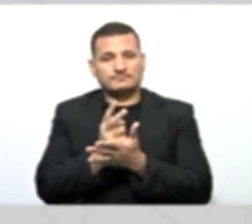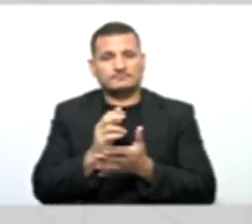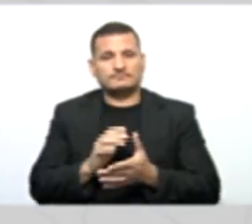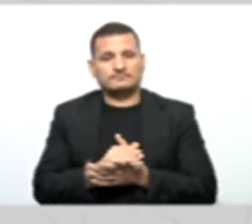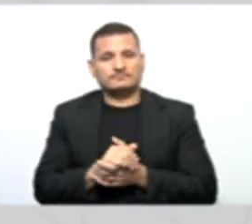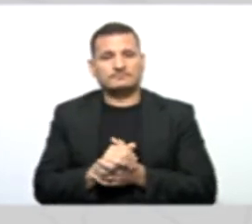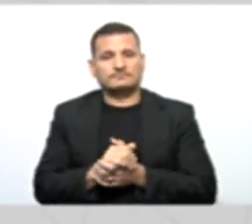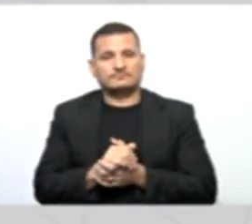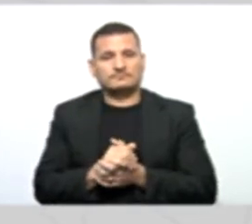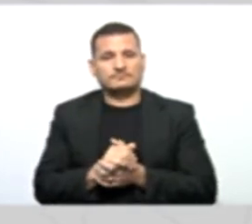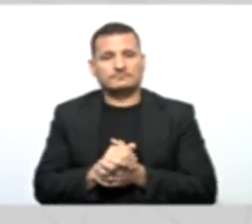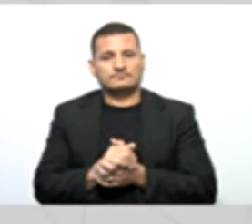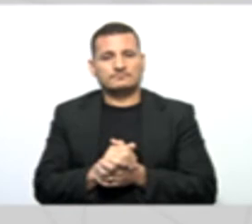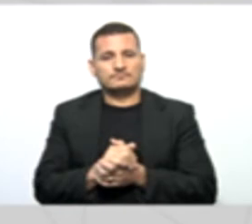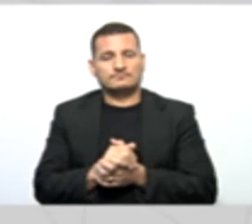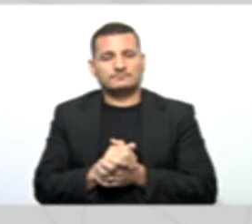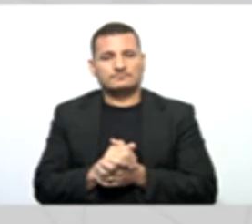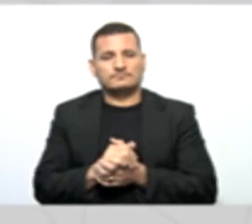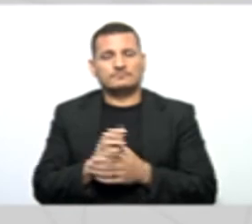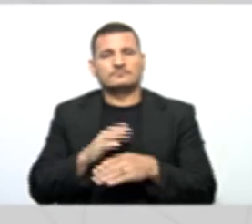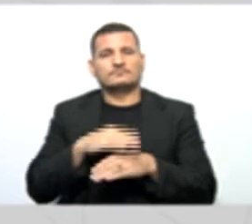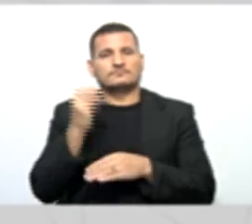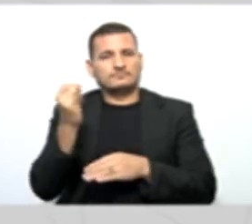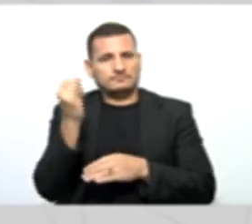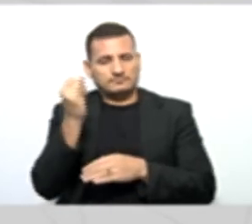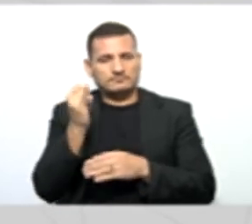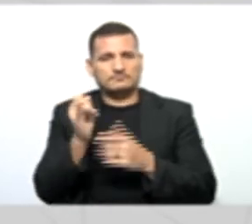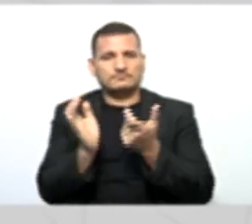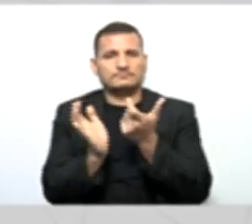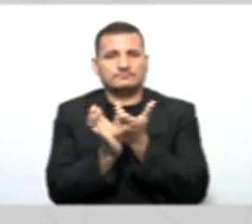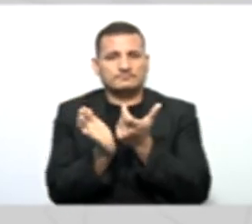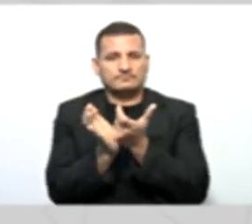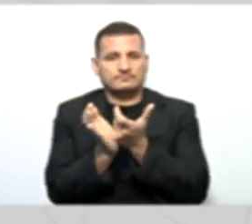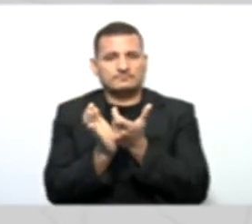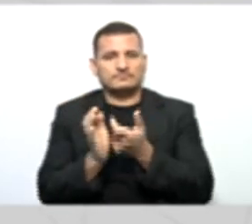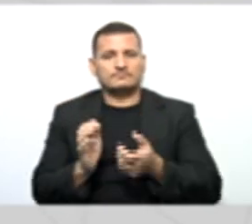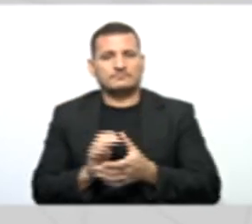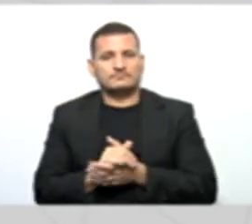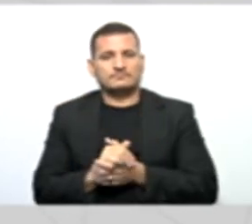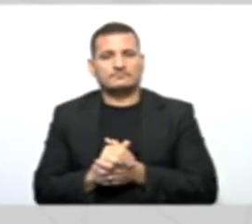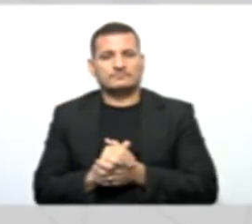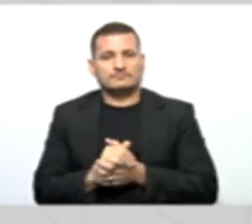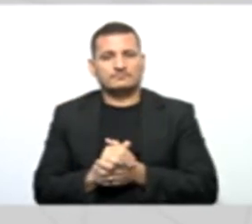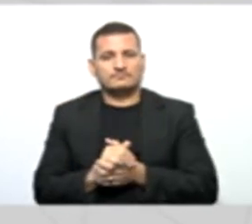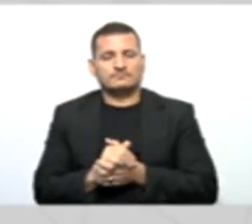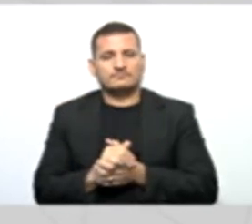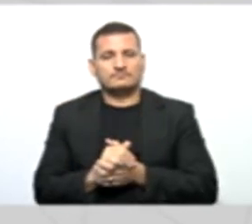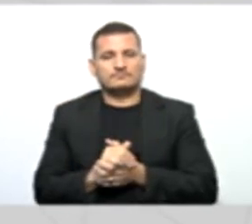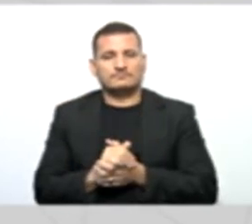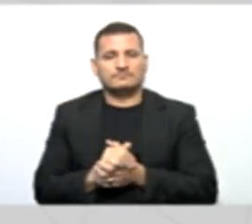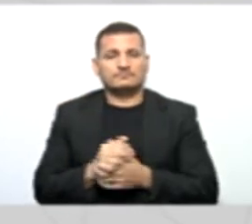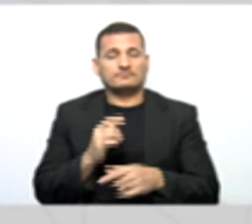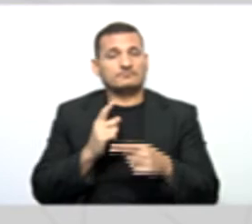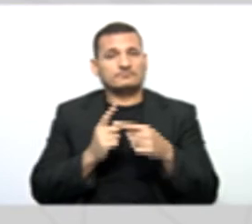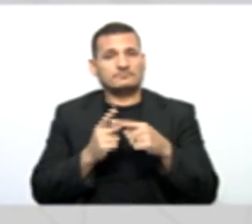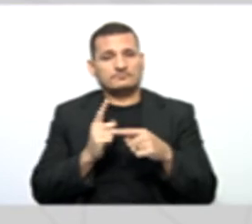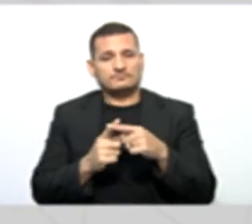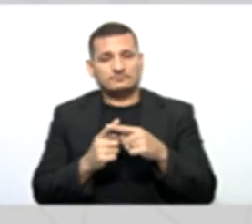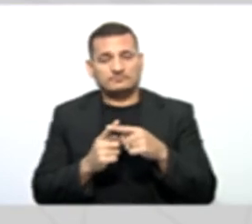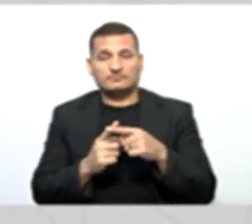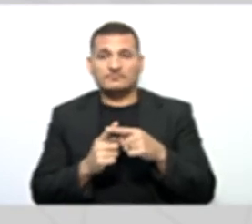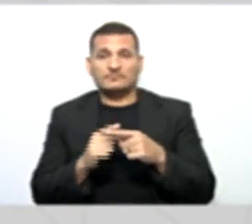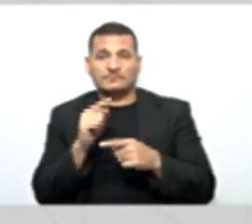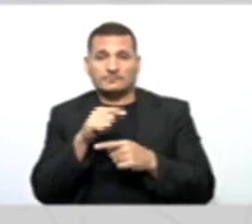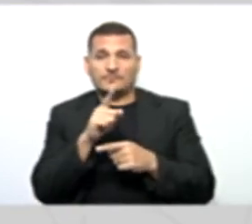importante. Obrigado, professor. Mais importante da classe. Por quê? Ele é